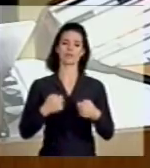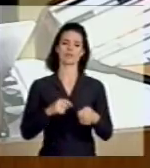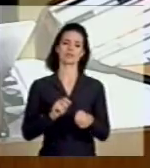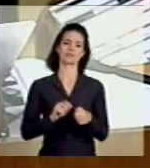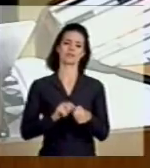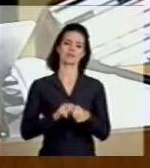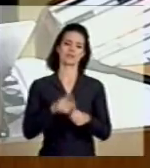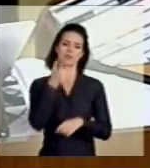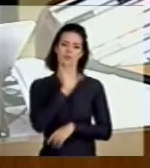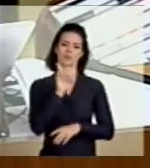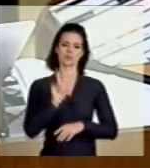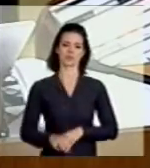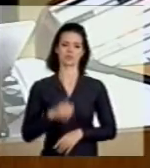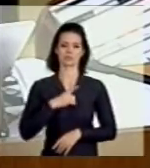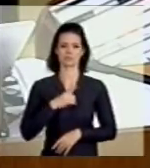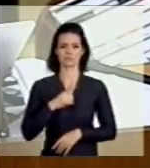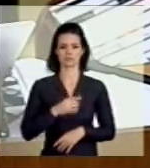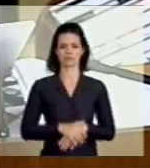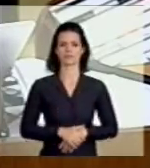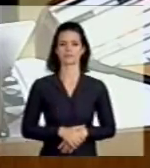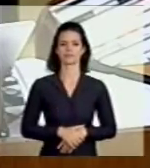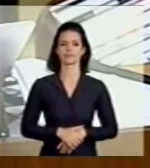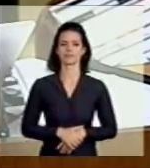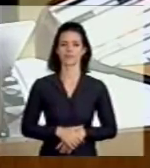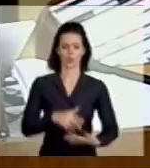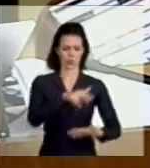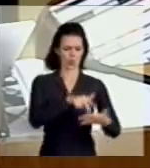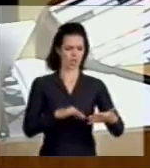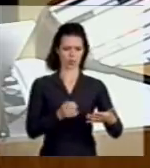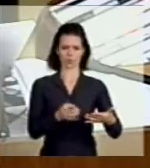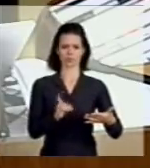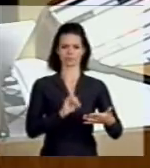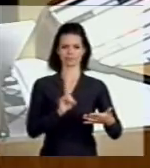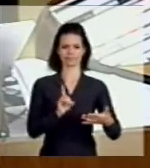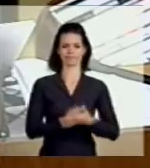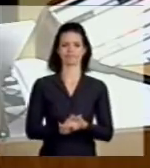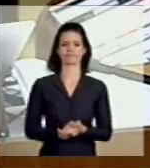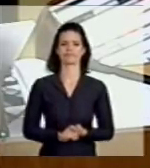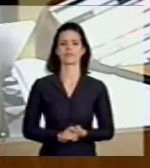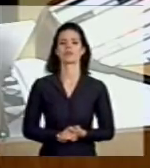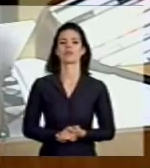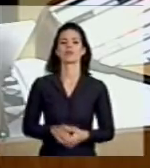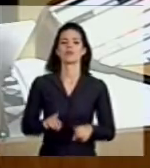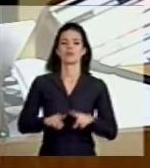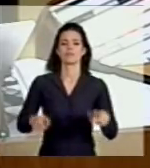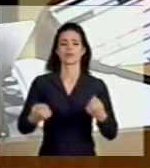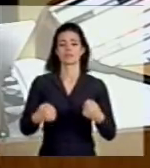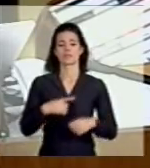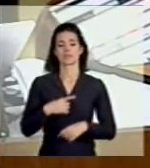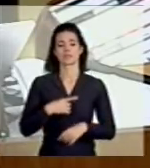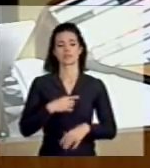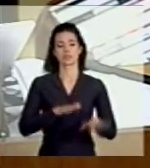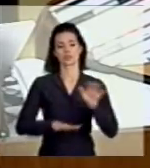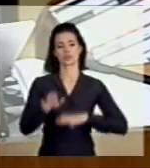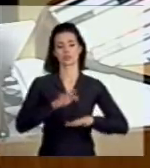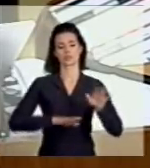os seus direitos. Estou saltando alguns trechos, senhor presidente. Estou dizendo, então, que estão presentes as cautelas legais necessárias